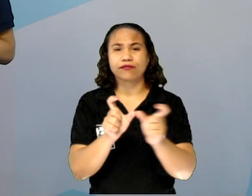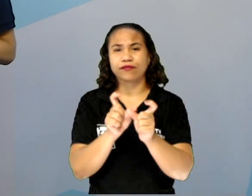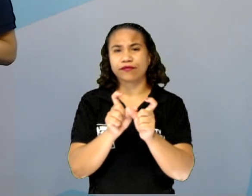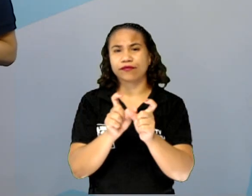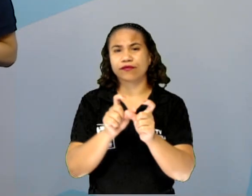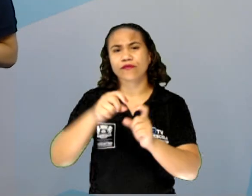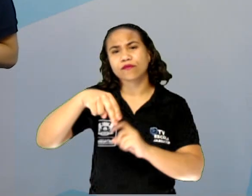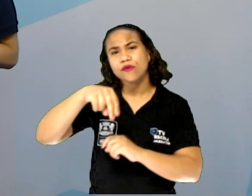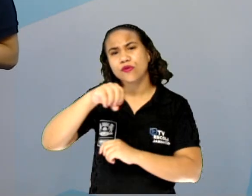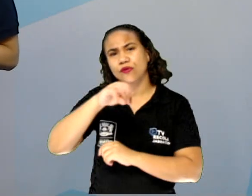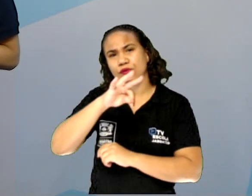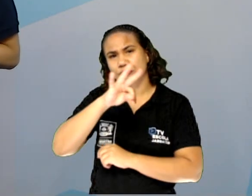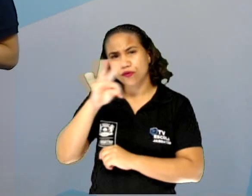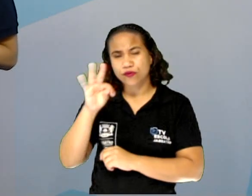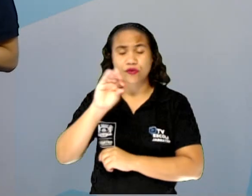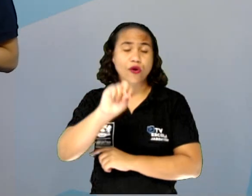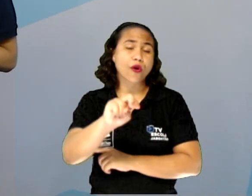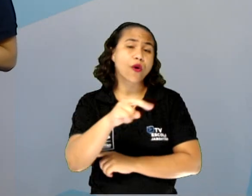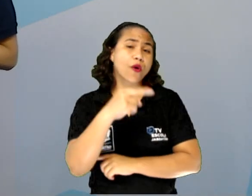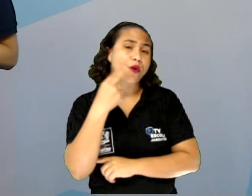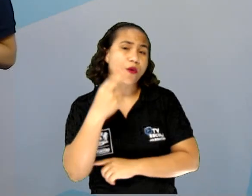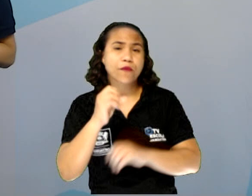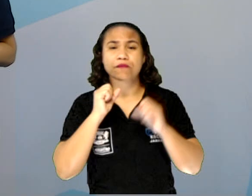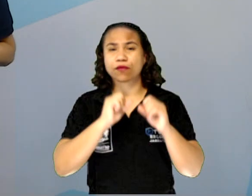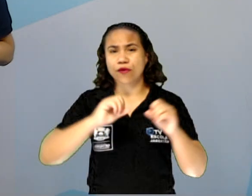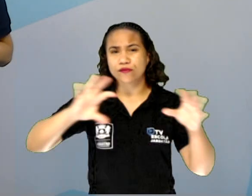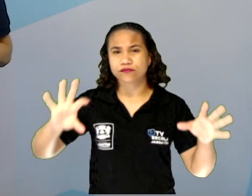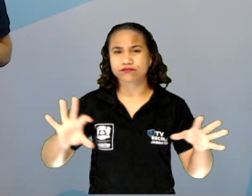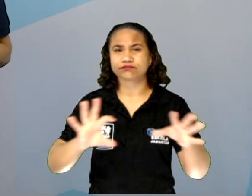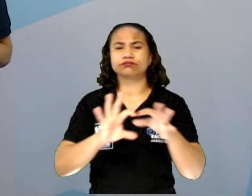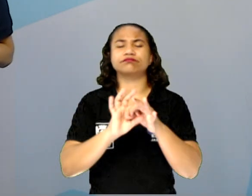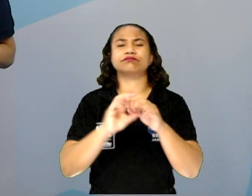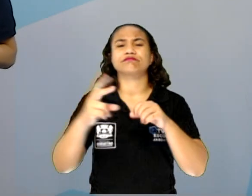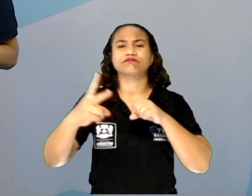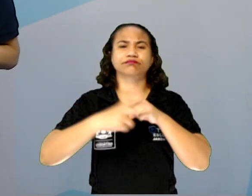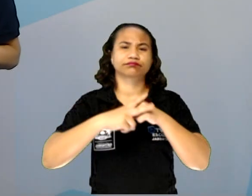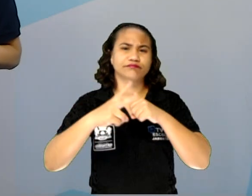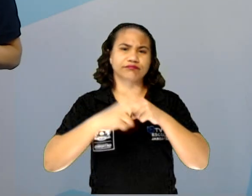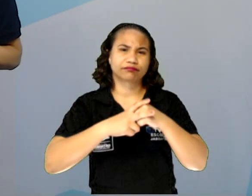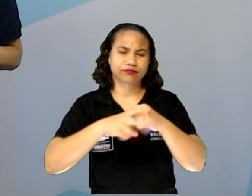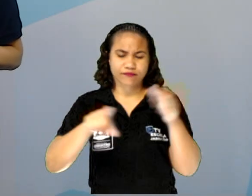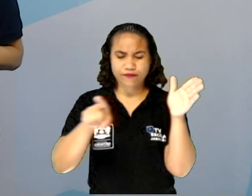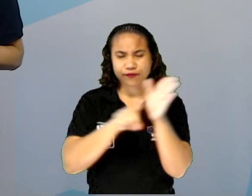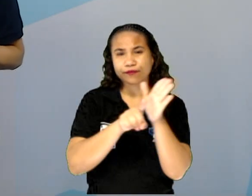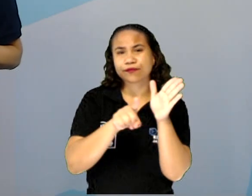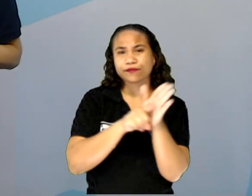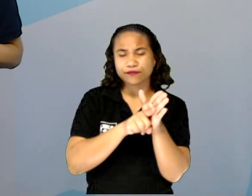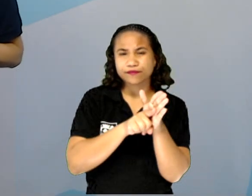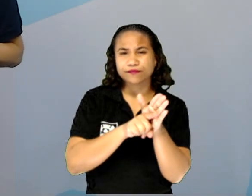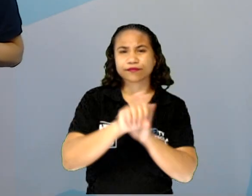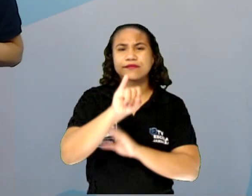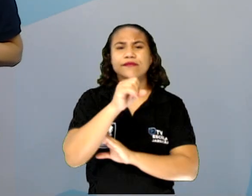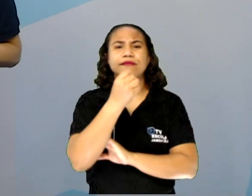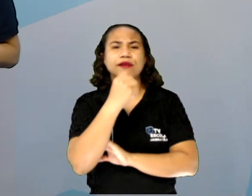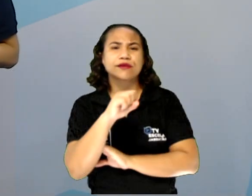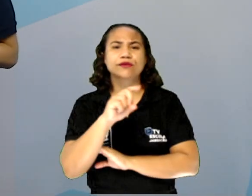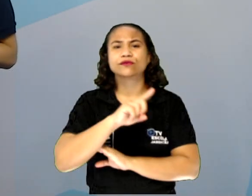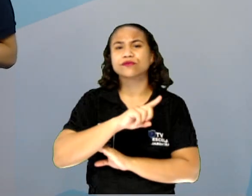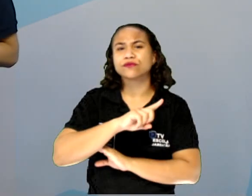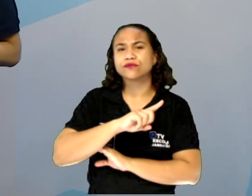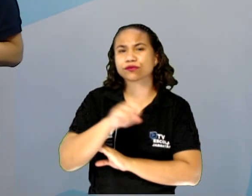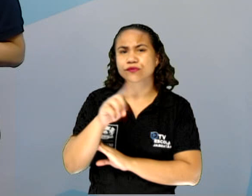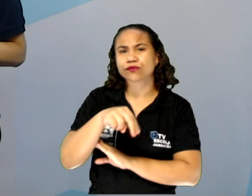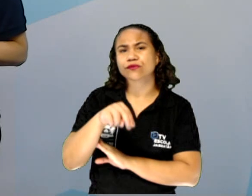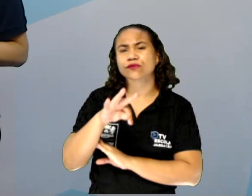um not. Ou a gente vai juntar agora ó, o verbo com a negação, is, not, e vai